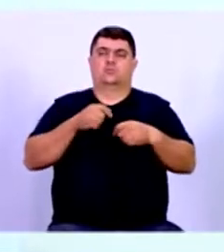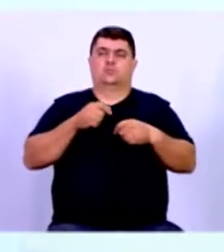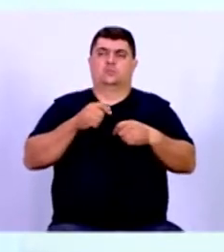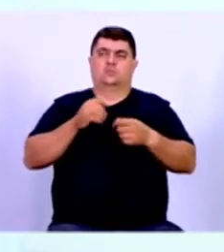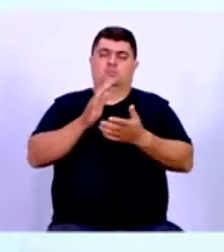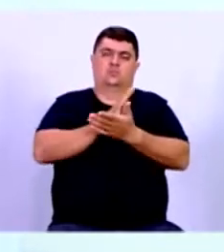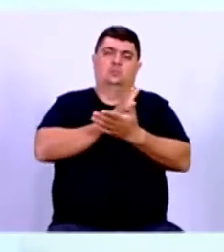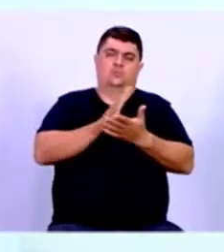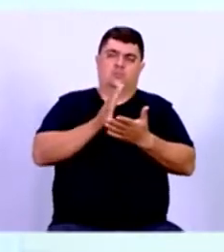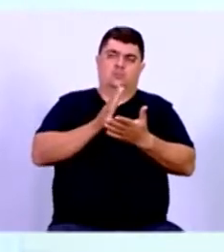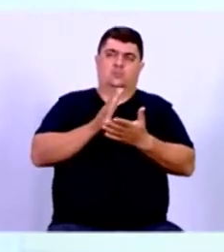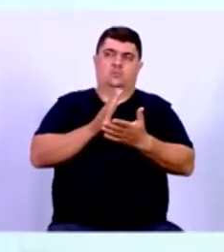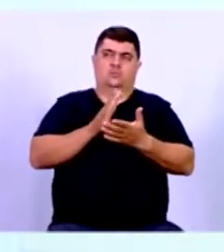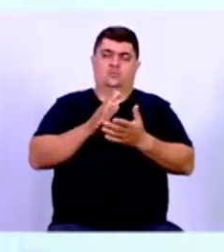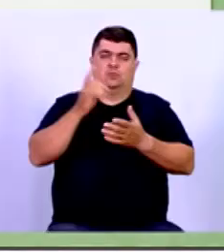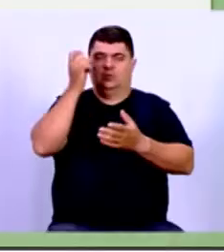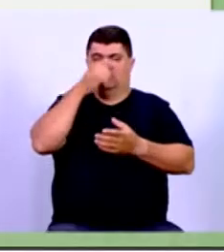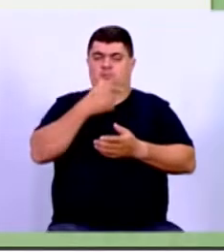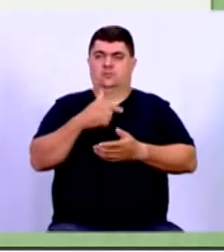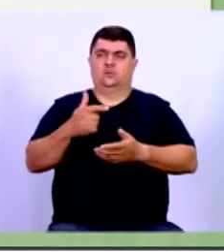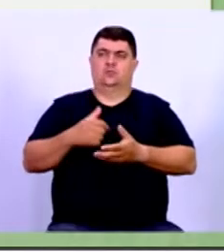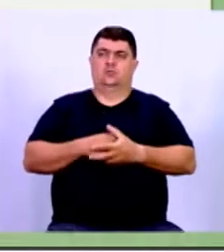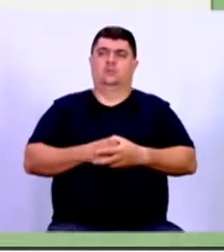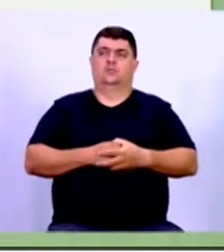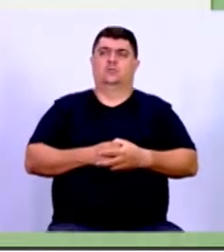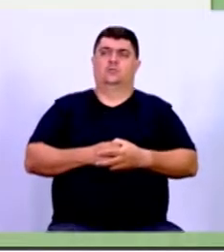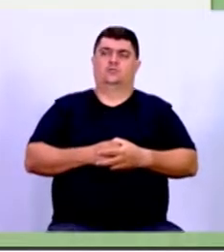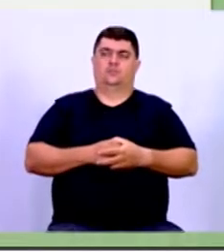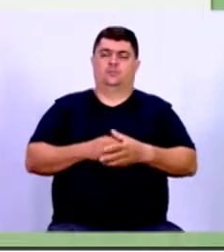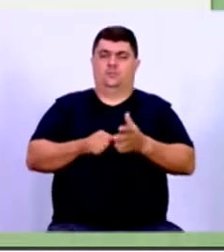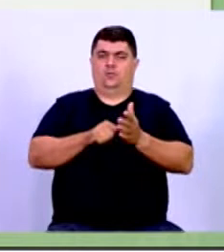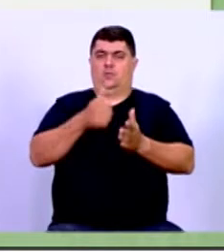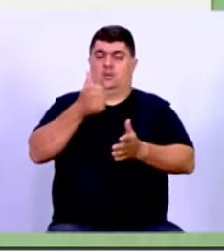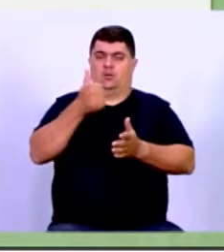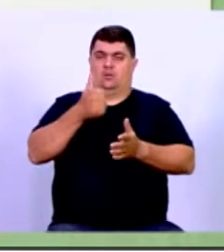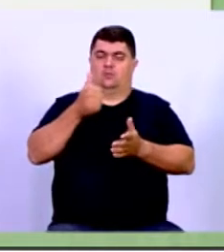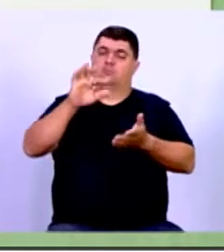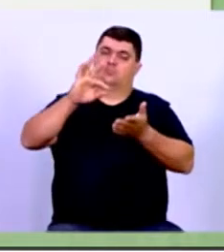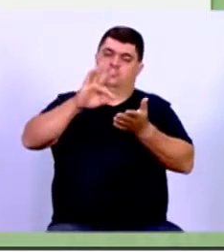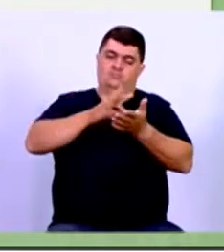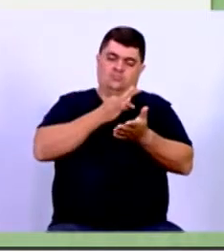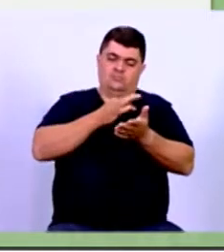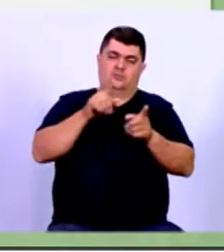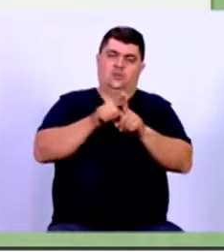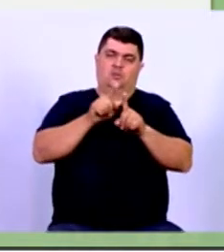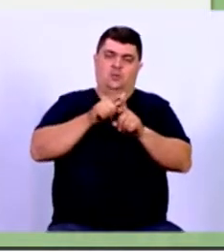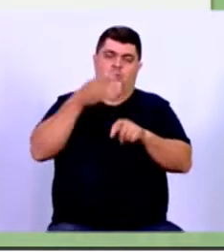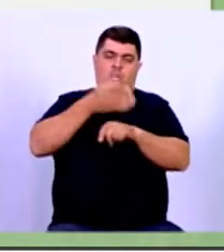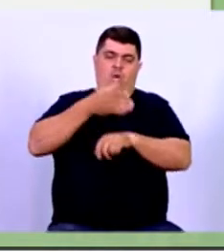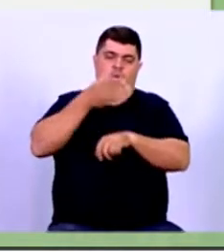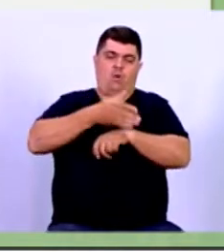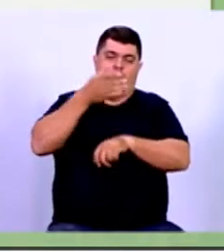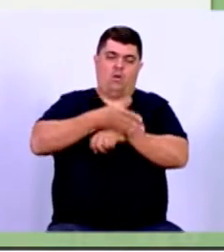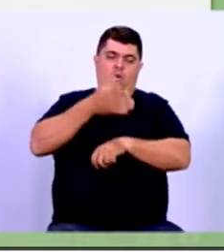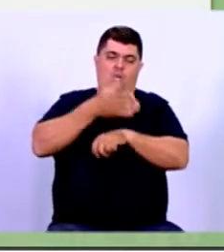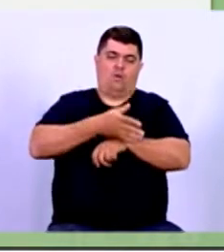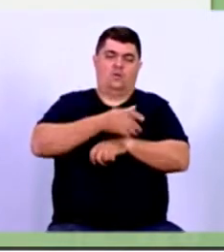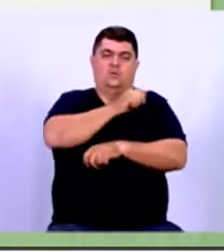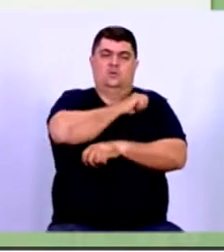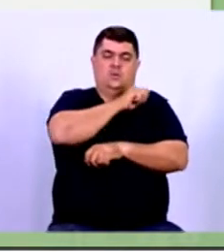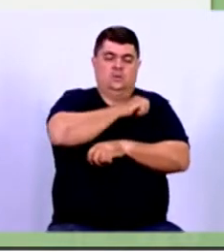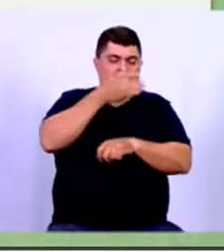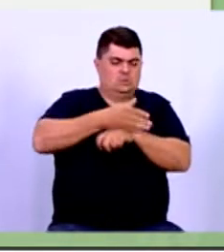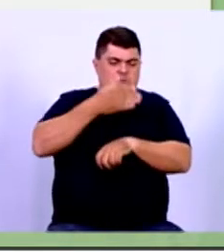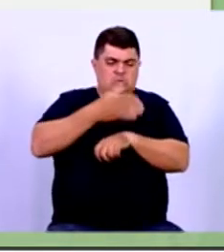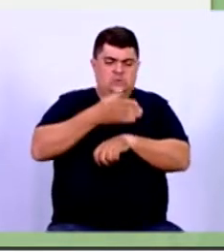alguns, mas não são difíceis de serem cumpridos. São requisitos a matrícula e a frequência. Então, você deve ser aluno